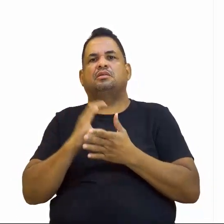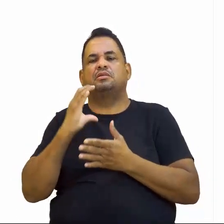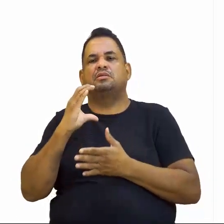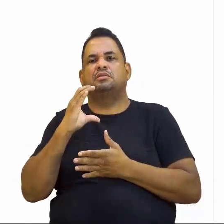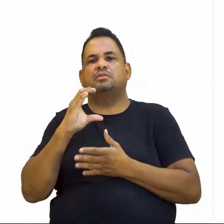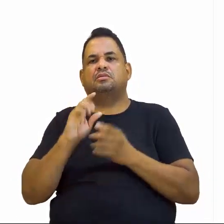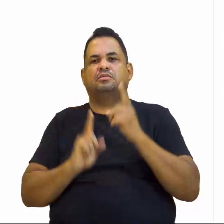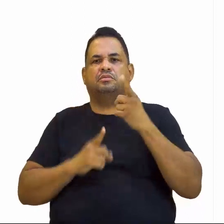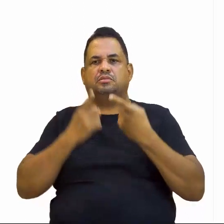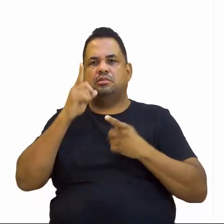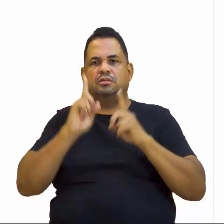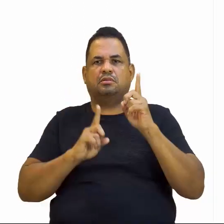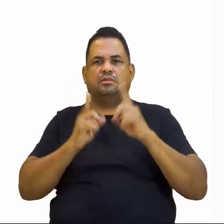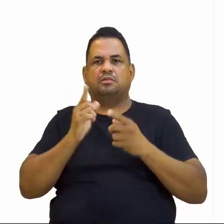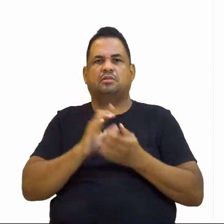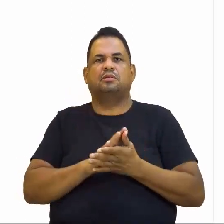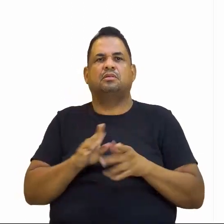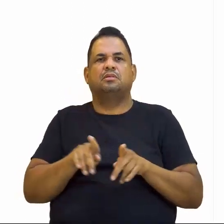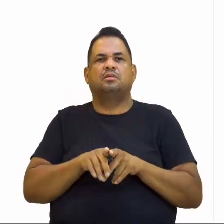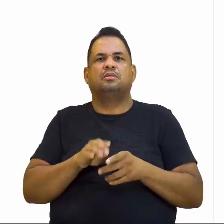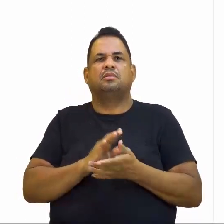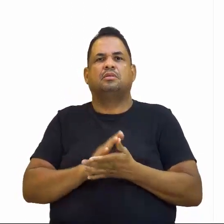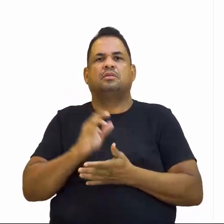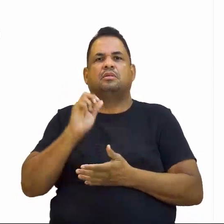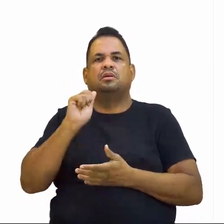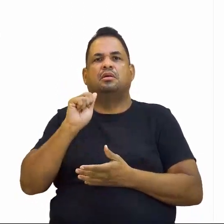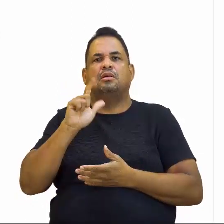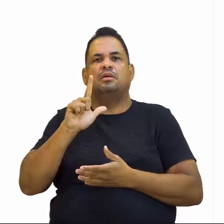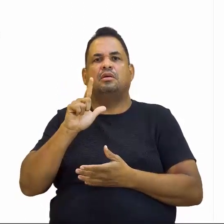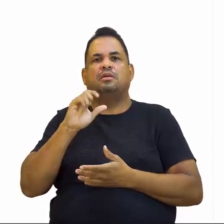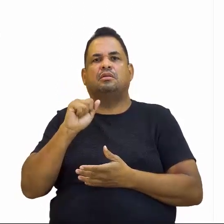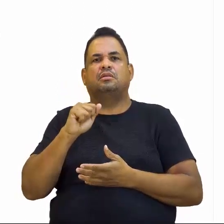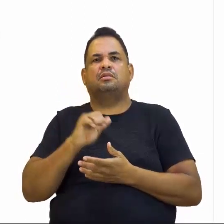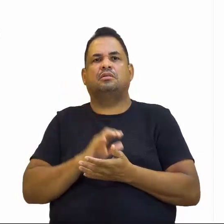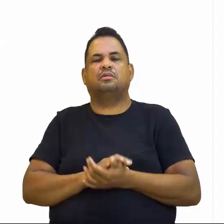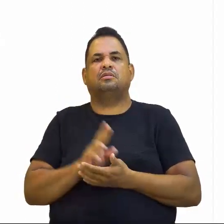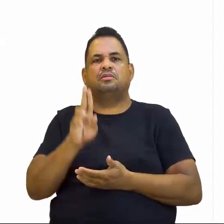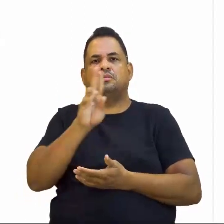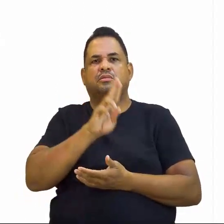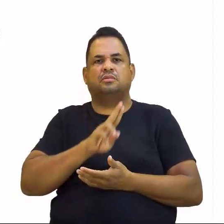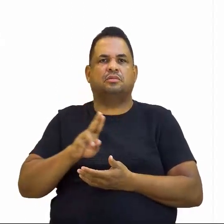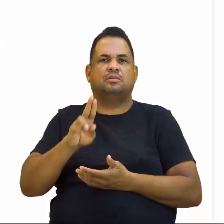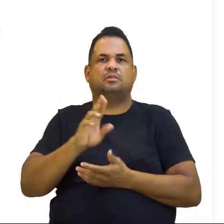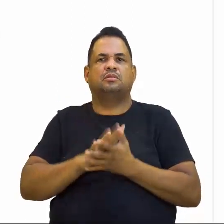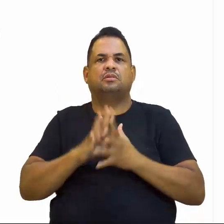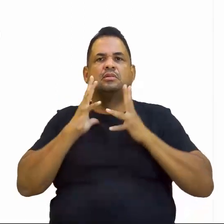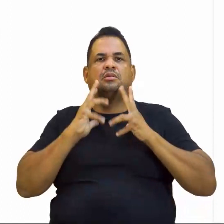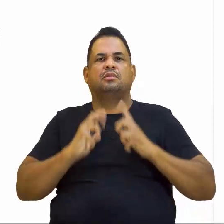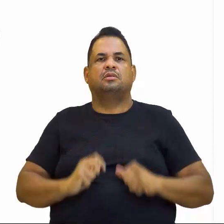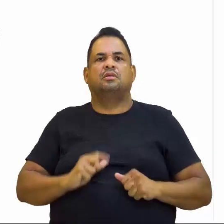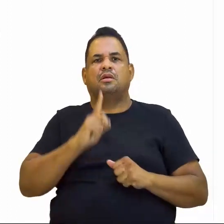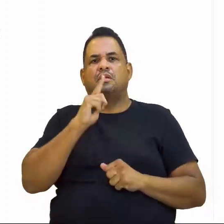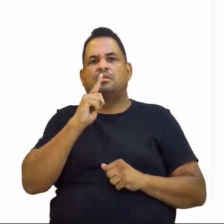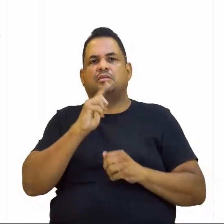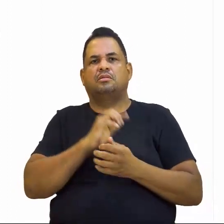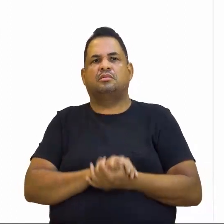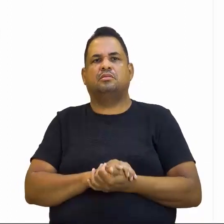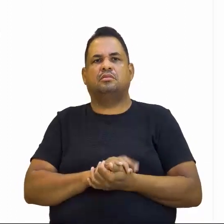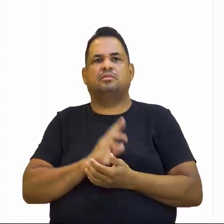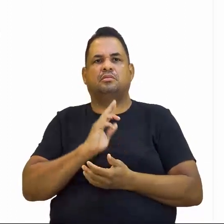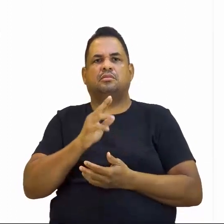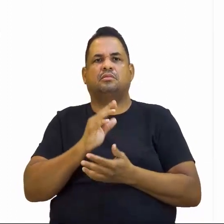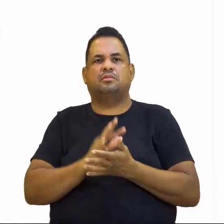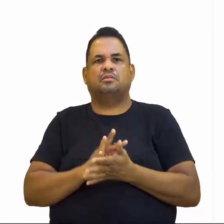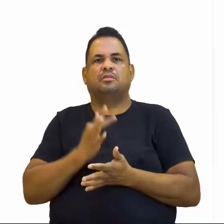Chile. Sulfato de alumínio. Ele é empregado no tratamento de água, no processo